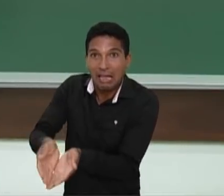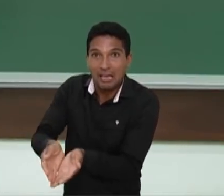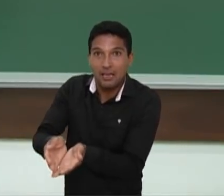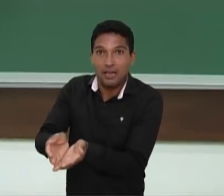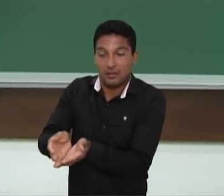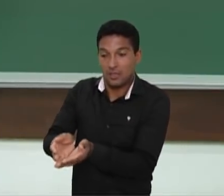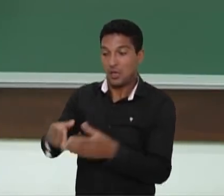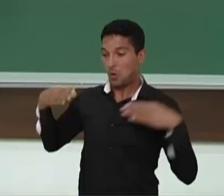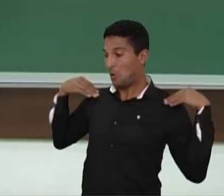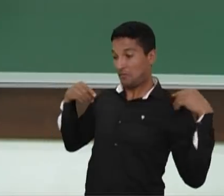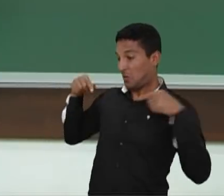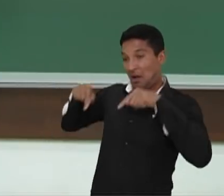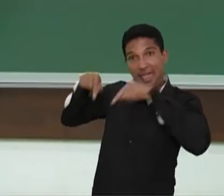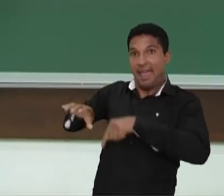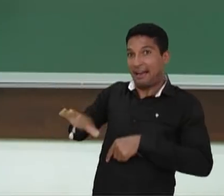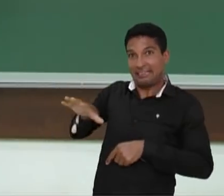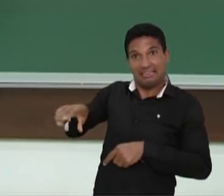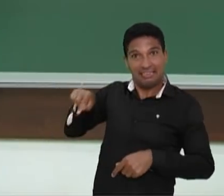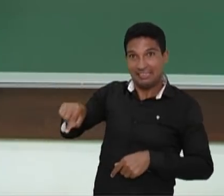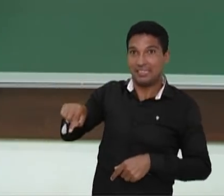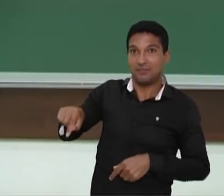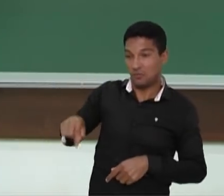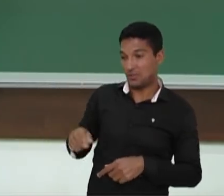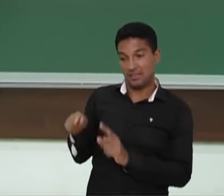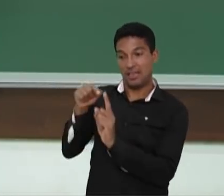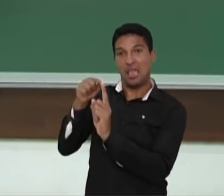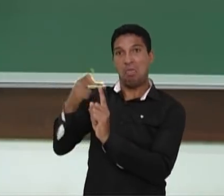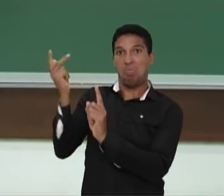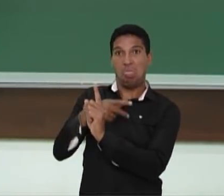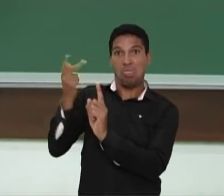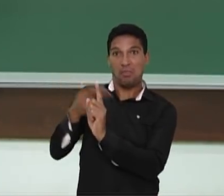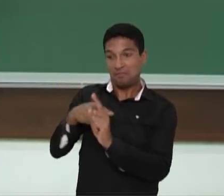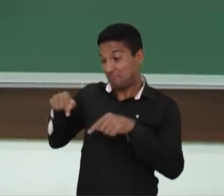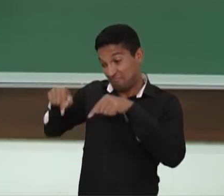ele tinha aprontado ali, então ele tinha que ficar naquela barca.